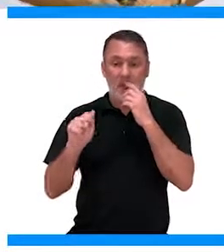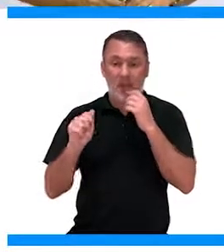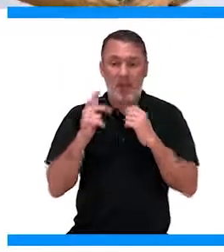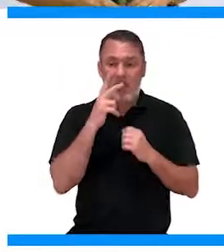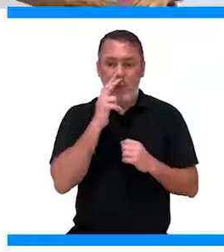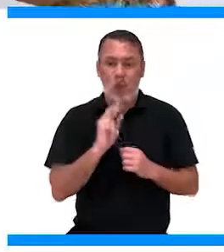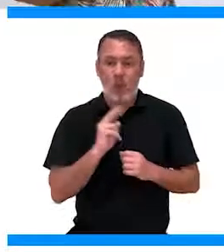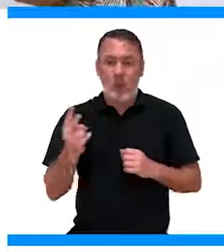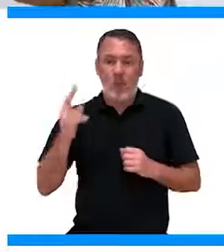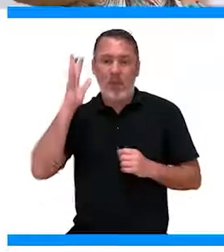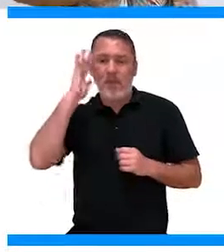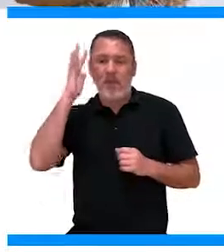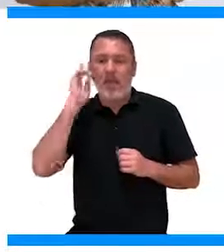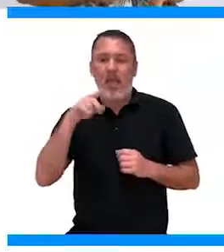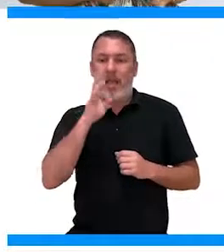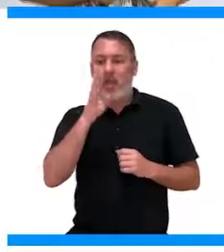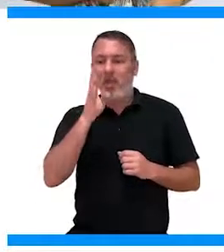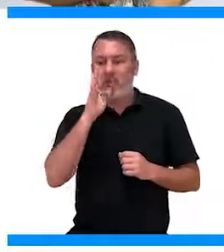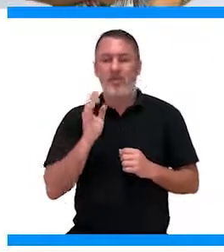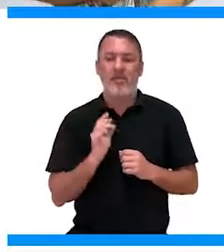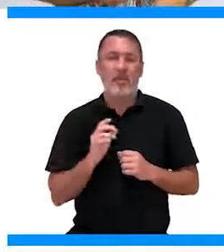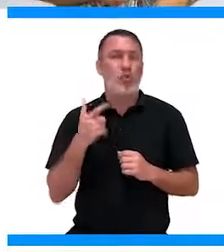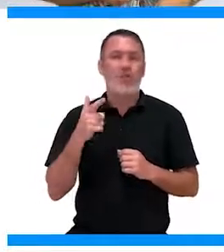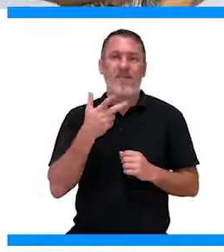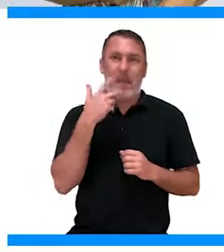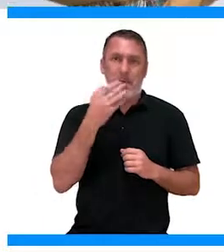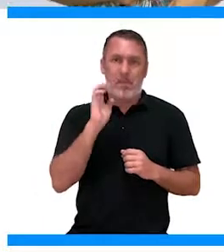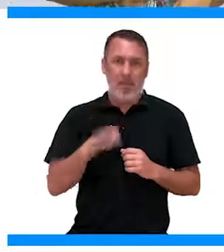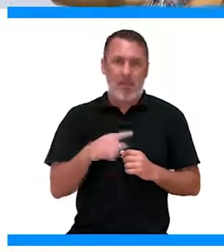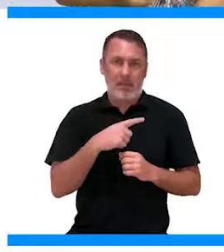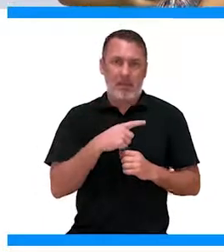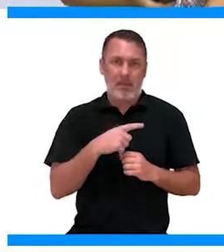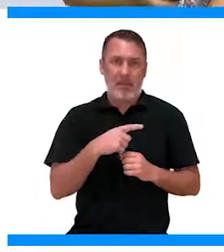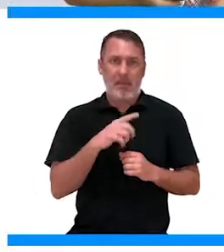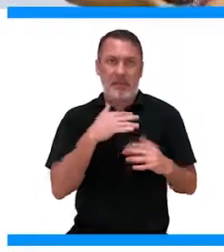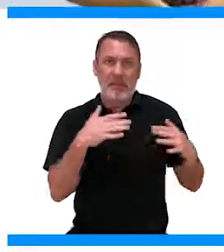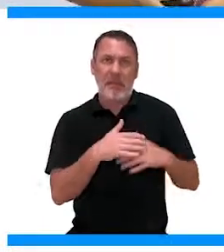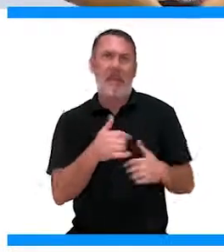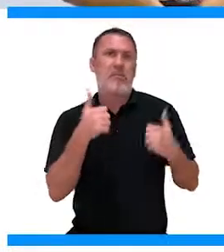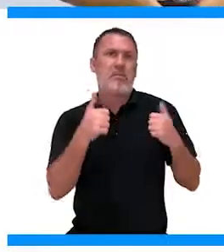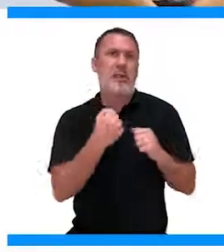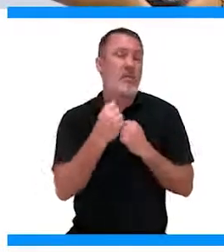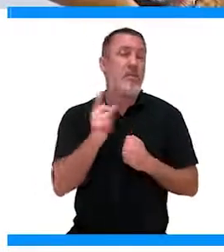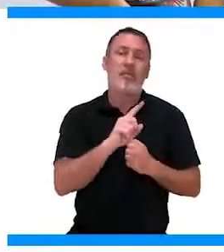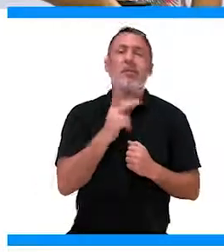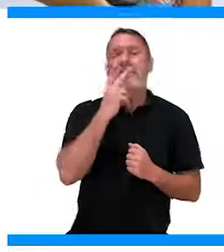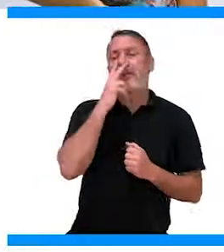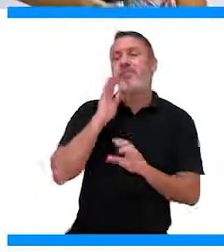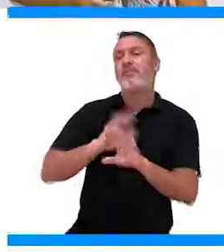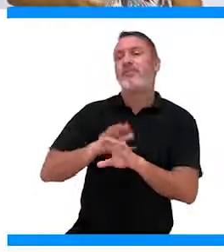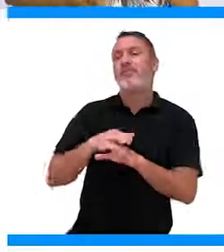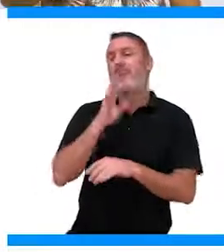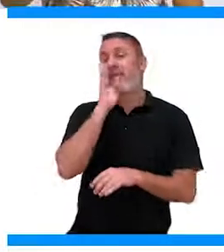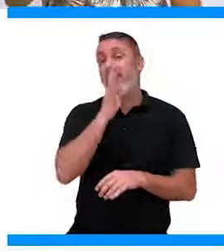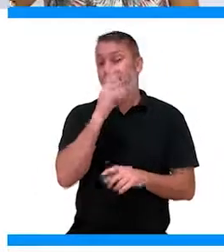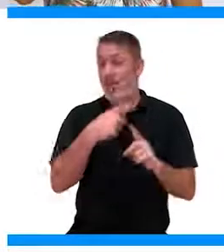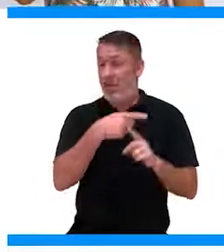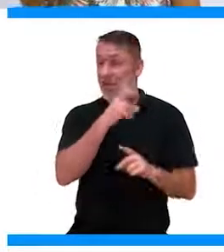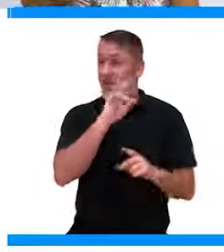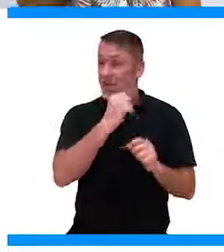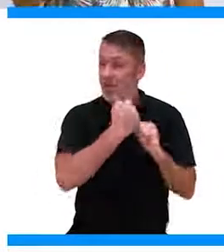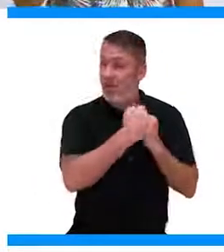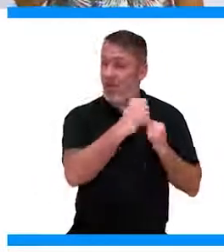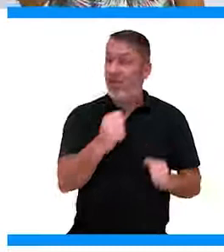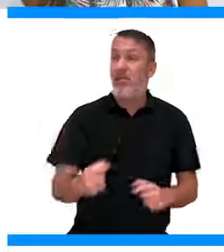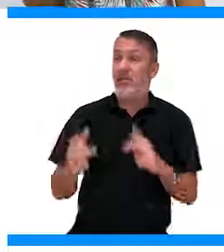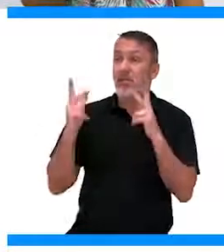o contrário do que se pensa, com a intenção crítica, ou seja, ele não está elogiando a cidade de Montes Claros, ele está dizendo que vai crescer tanto,